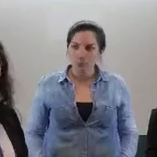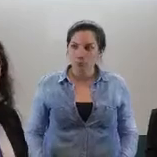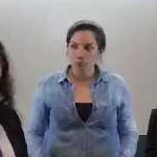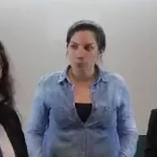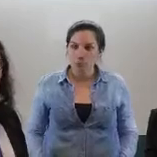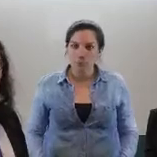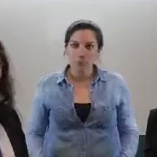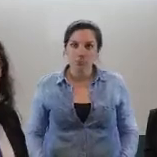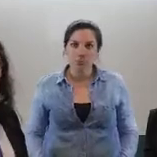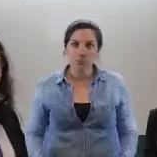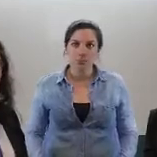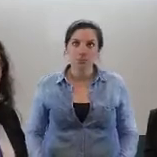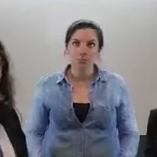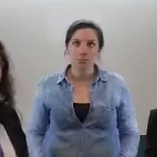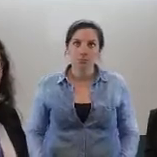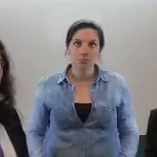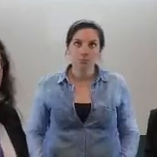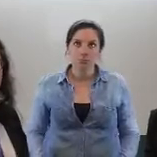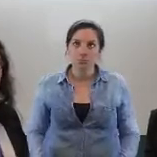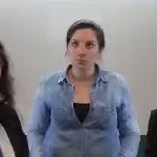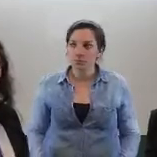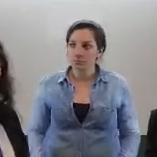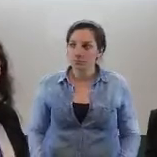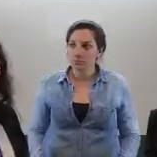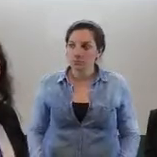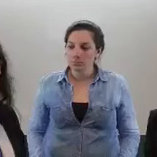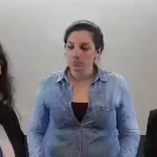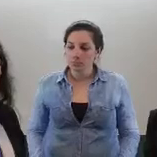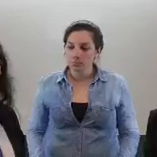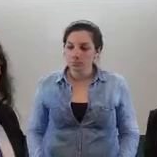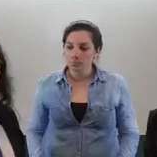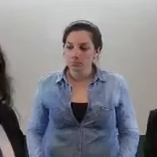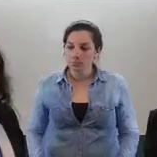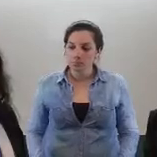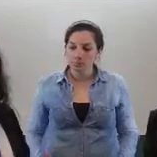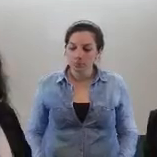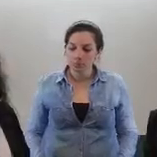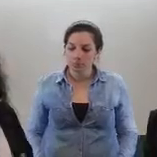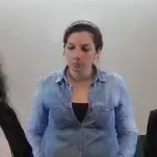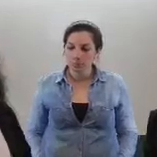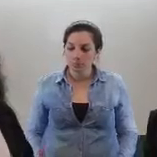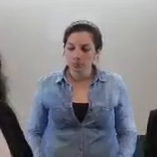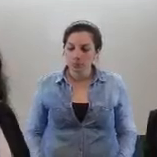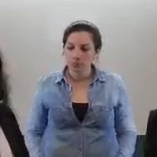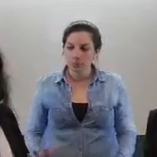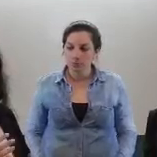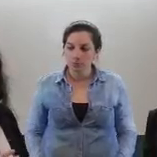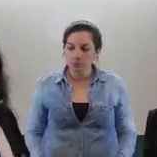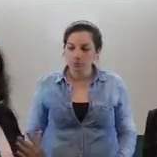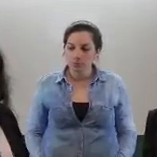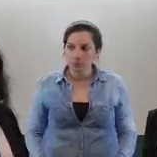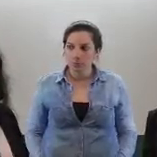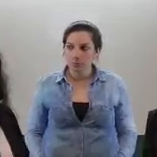esquema. Então, na parte interna, a parte externa do trabalho, a gente tem a capa, a lombada quando alguém vai